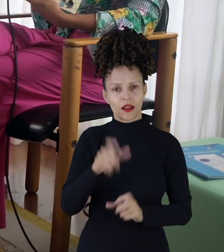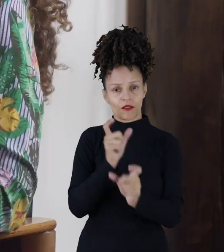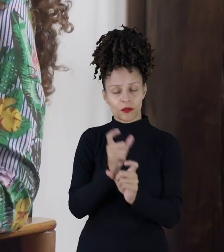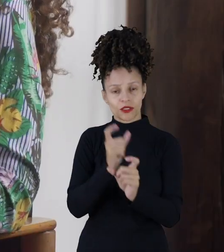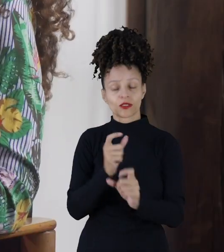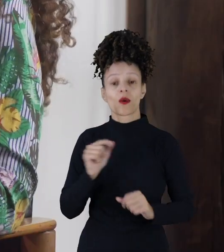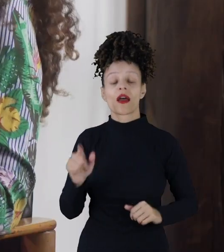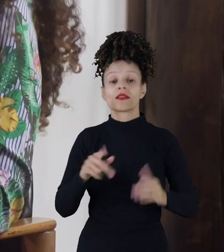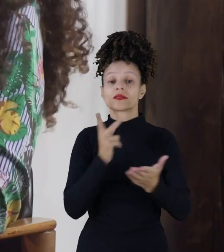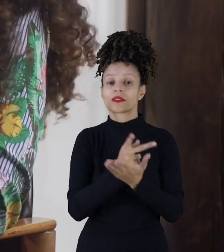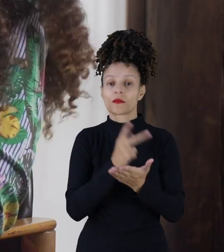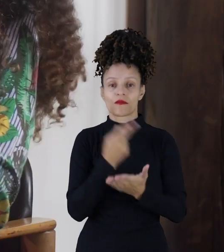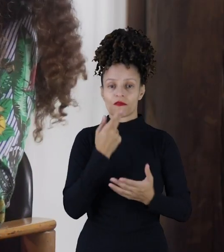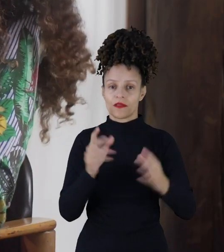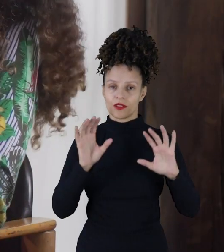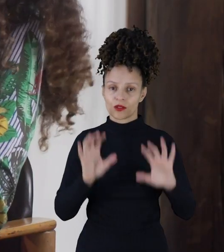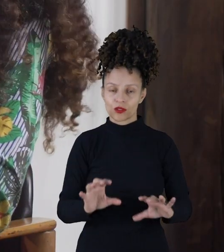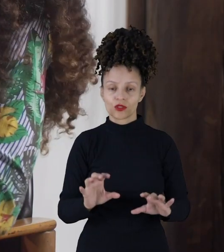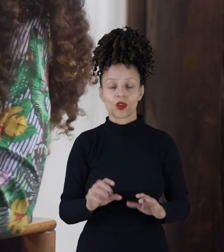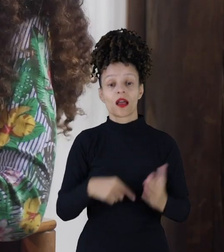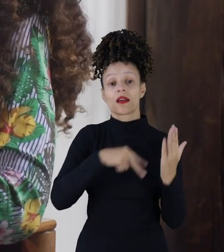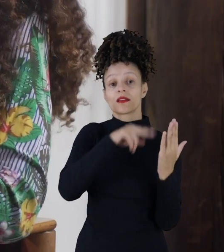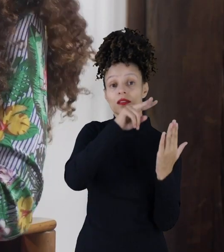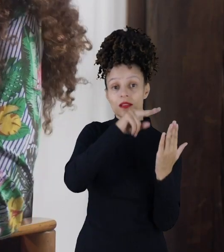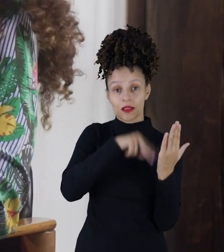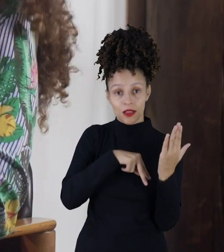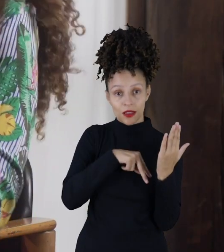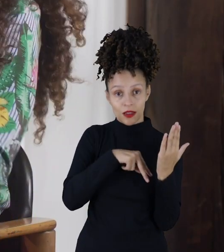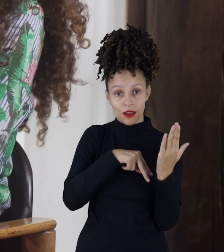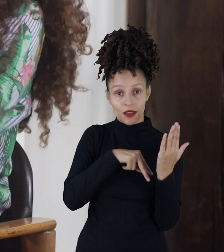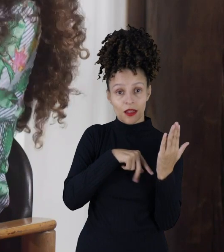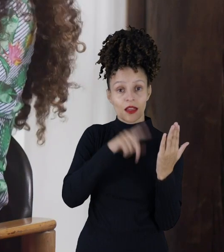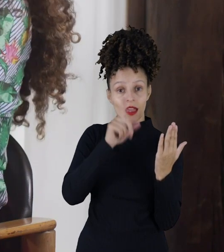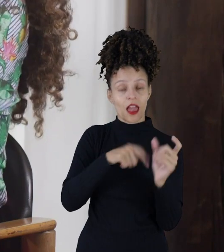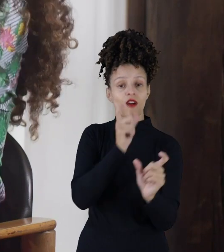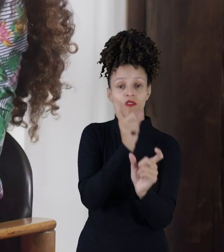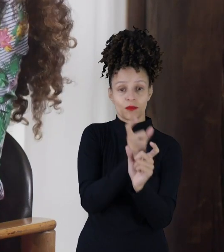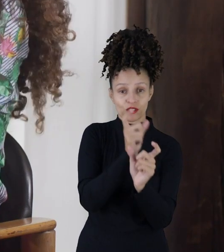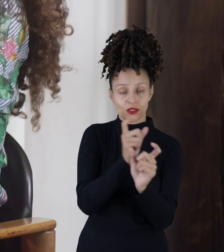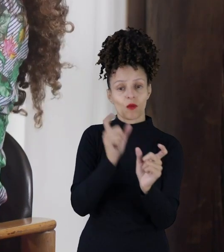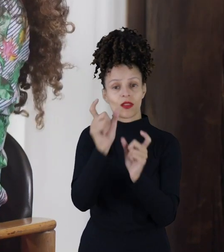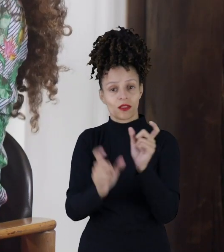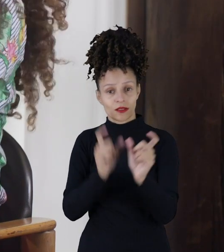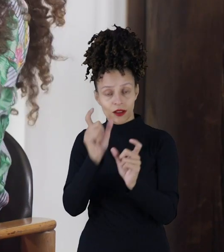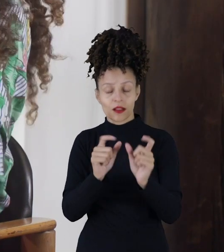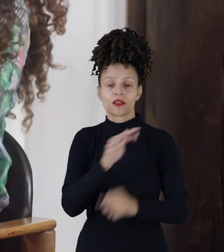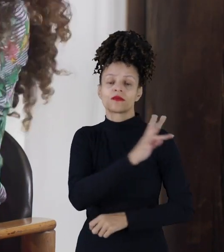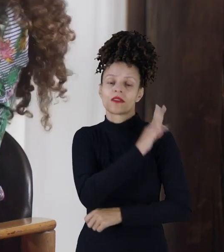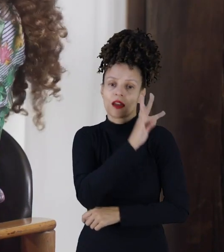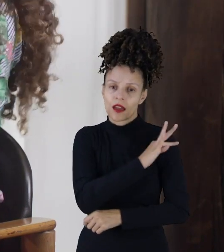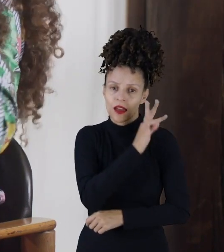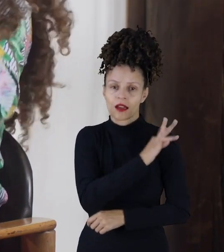na alfabetização, mas ela sempre vai falar isso. O ler, né, é alfaletrar, alfabetização na questão